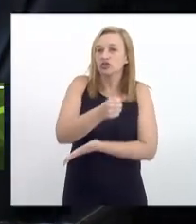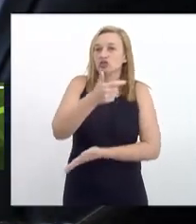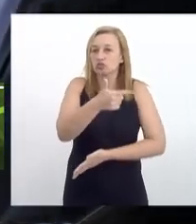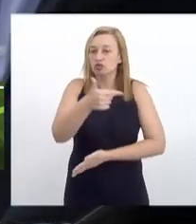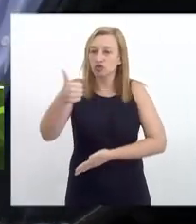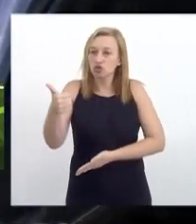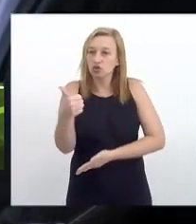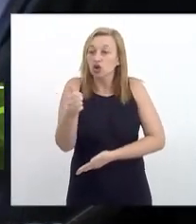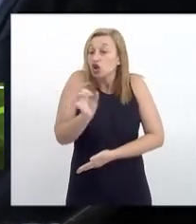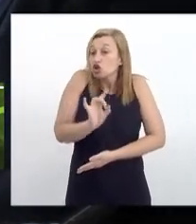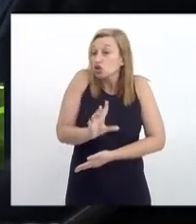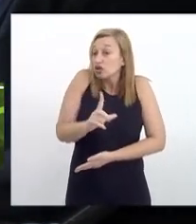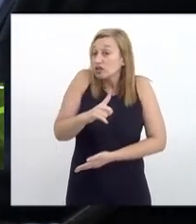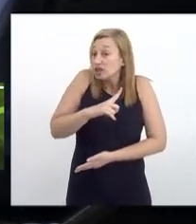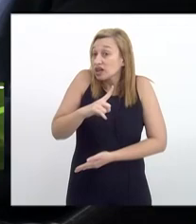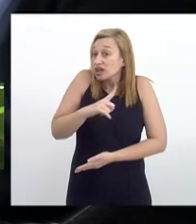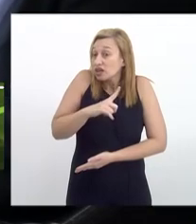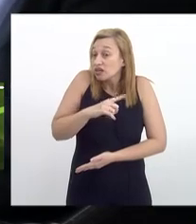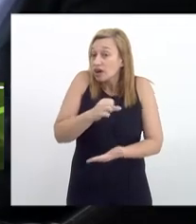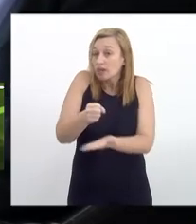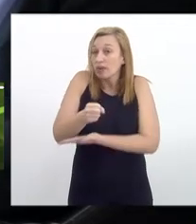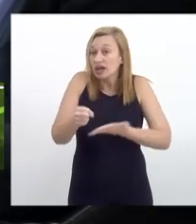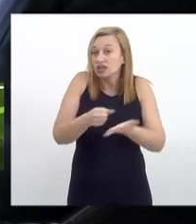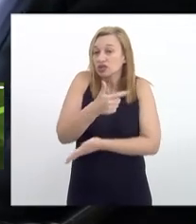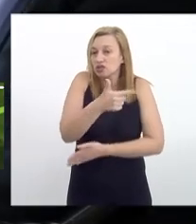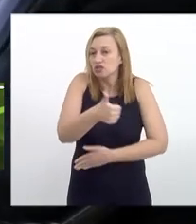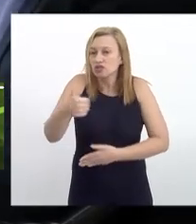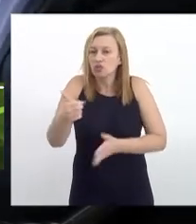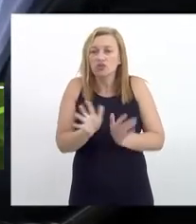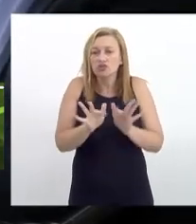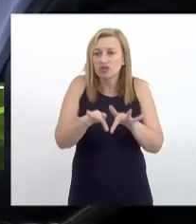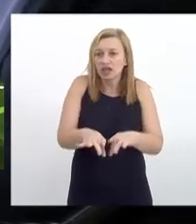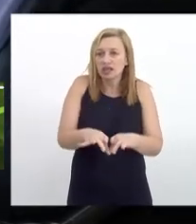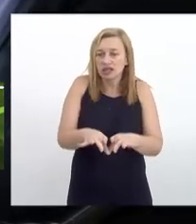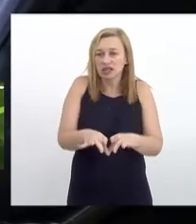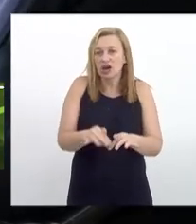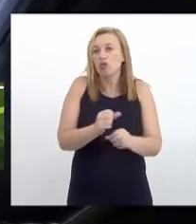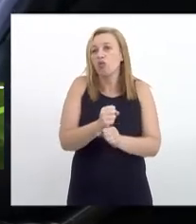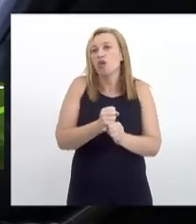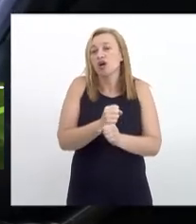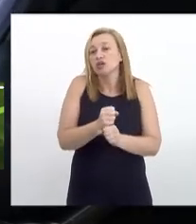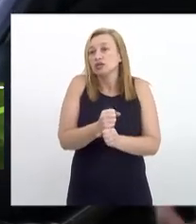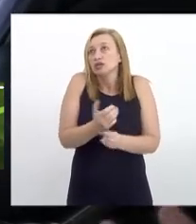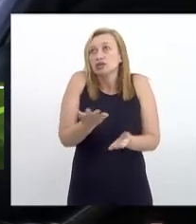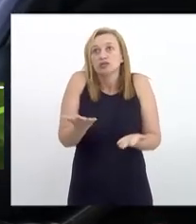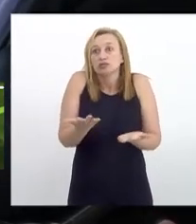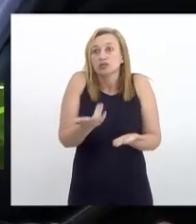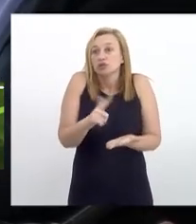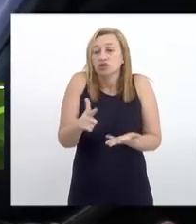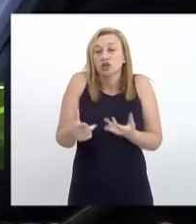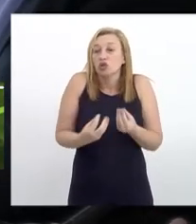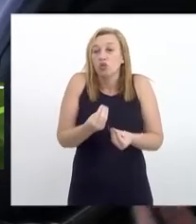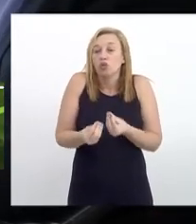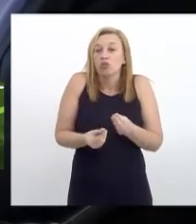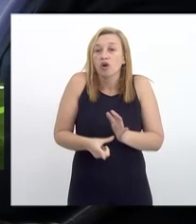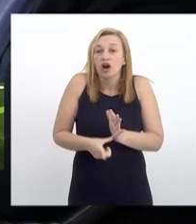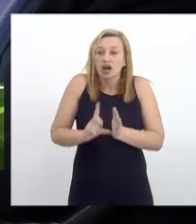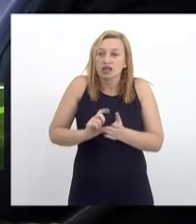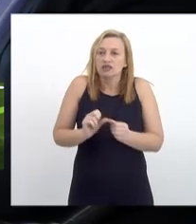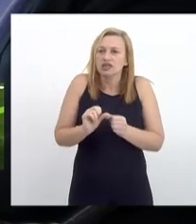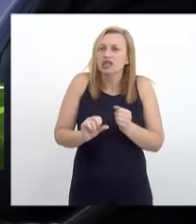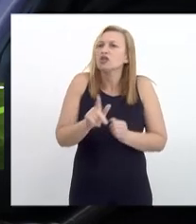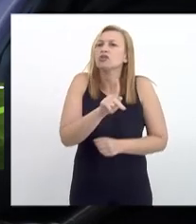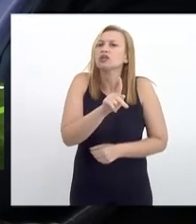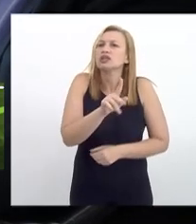e eu só terei a base de 2021 quando encerrar o exercício até eu não consigo ter antes e o TCE